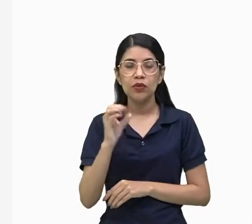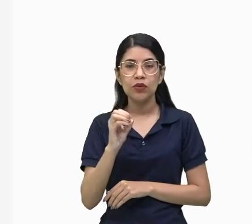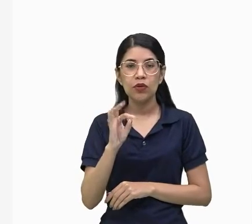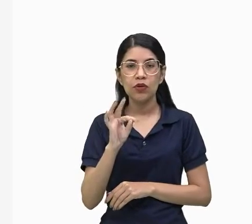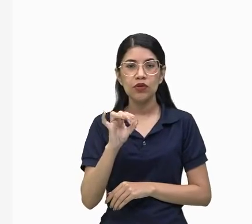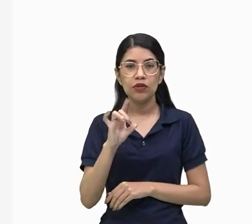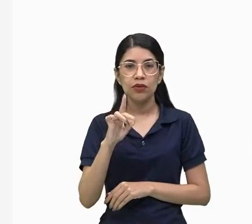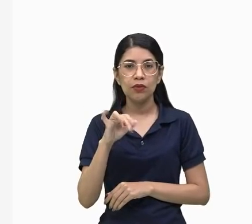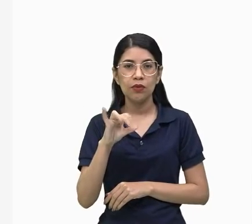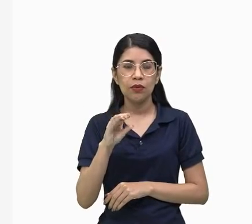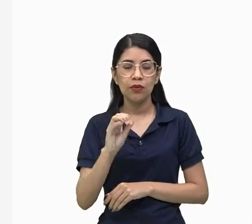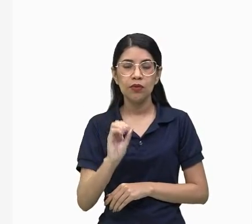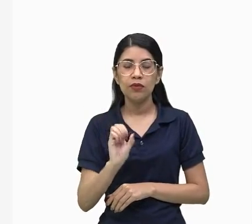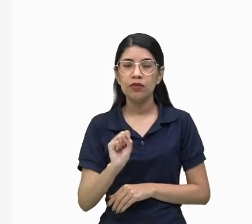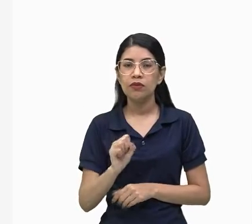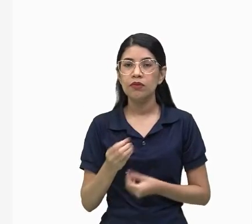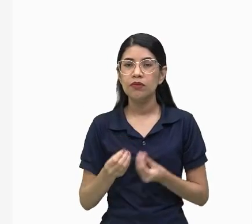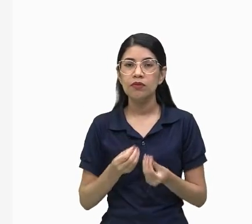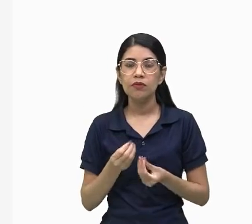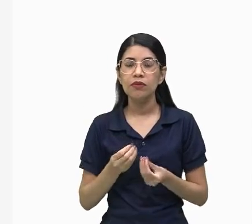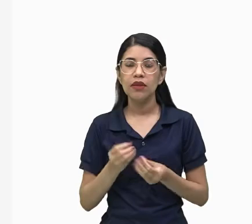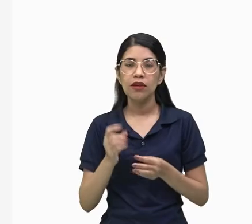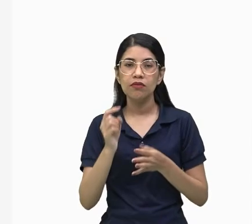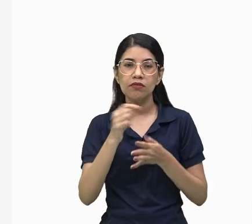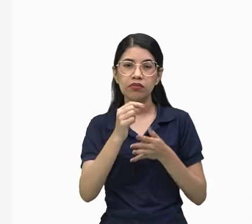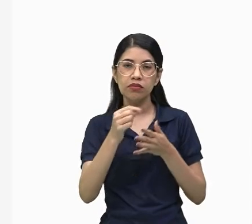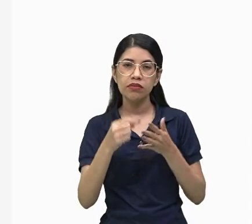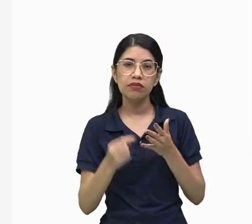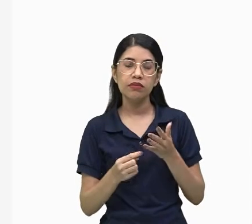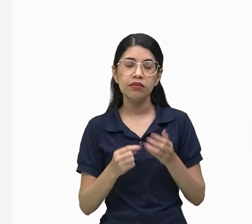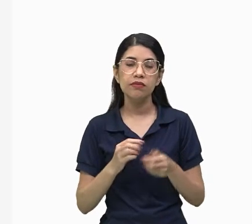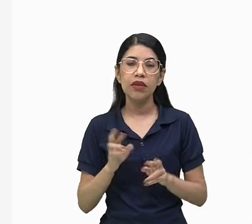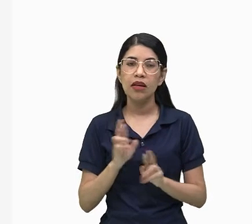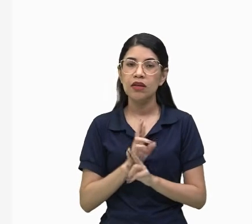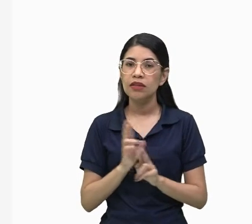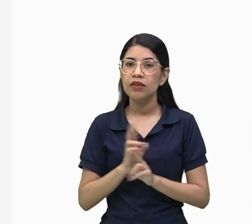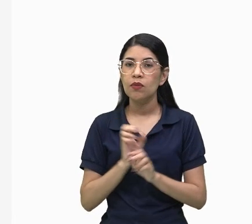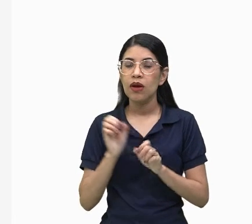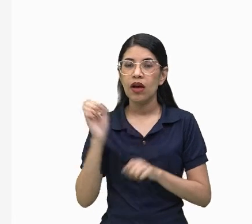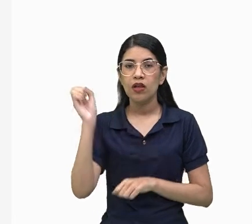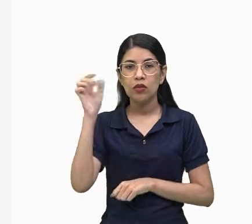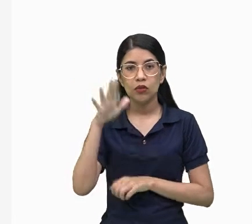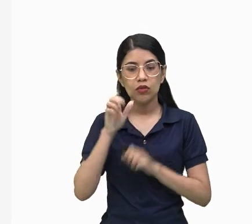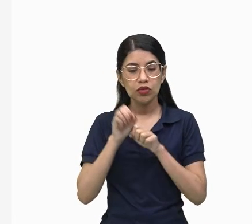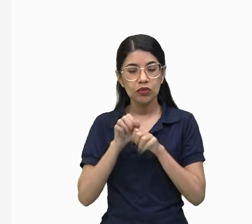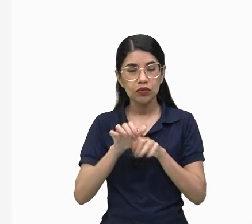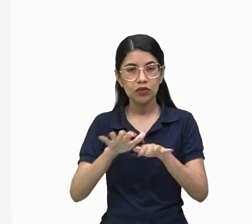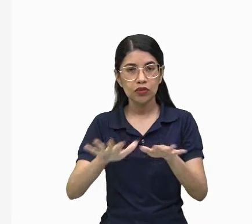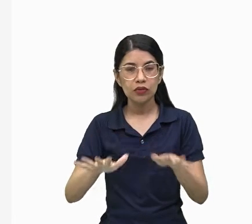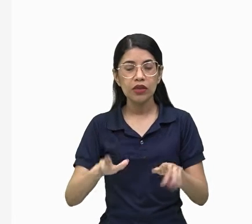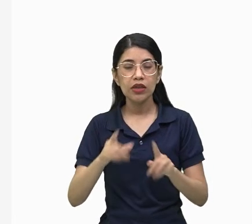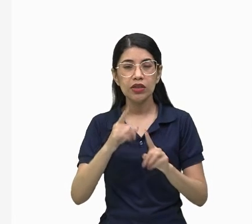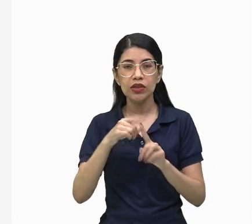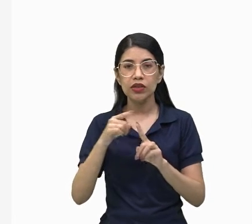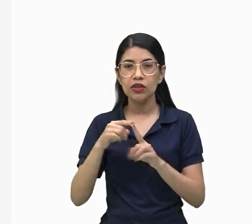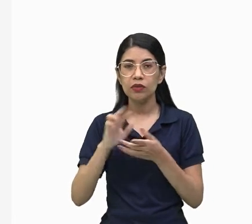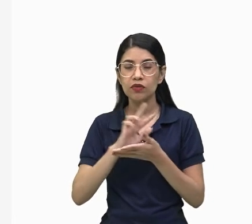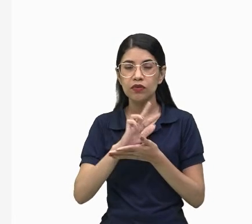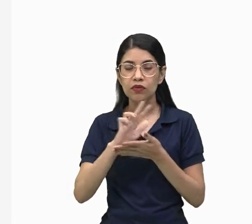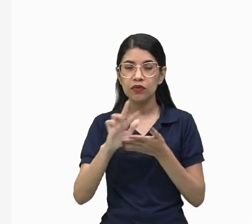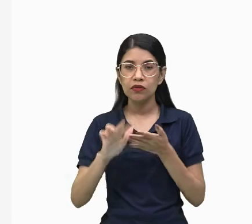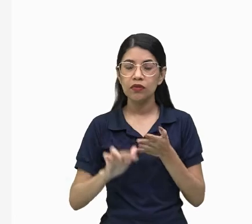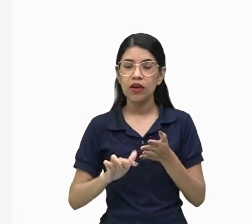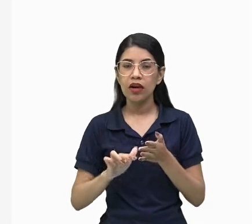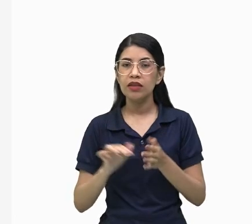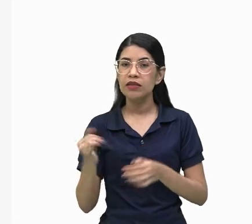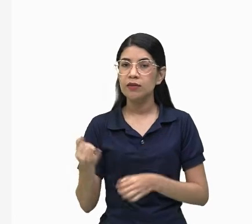ópticos. Olha só, com relação à propagação da luz, a gente tem alguns fenômenos ópticos que